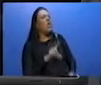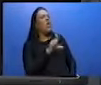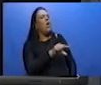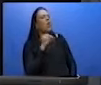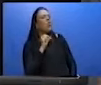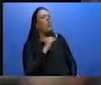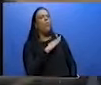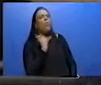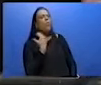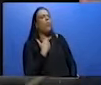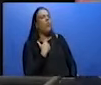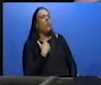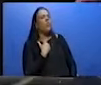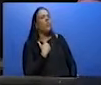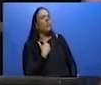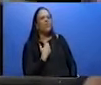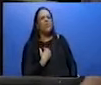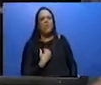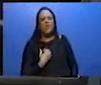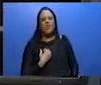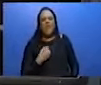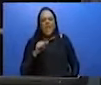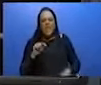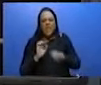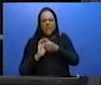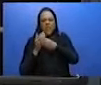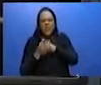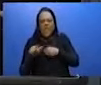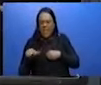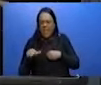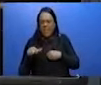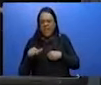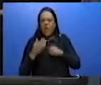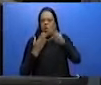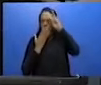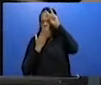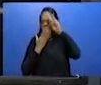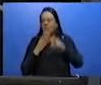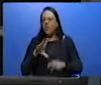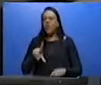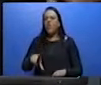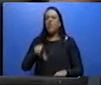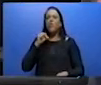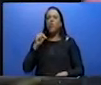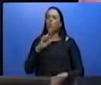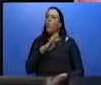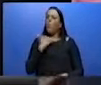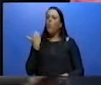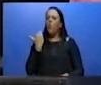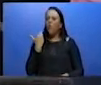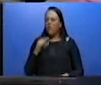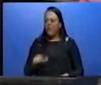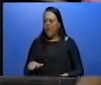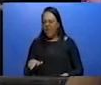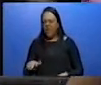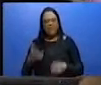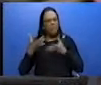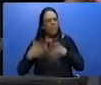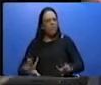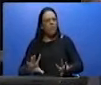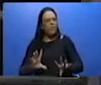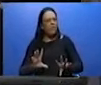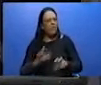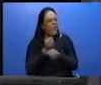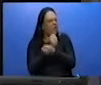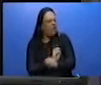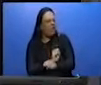escravo, claro, né, gente, coberto de razão, eles preferiam a morte do que ser escravo dos portugueses, dos homens brancos. Então, eles começaram a